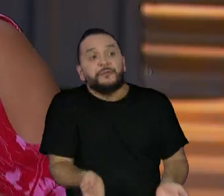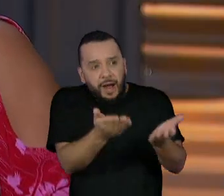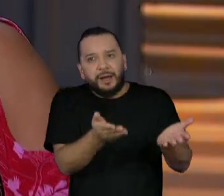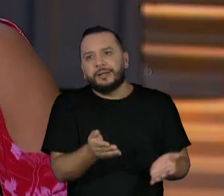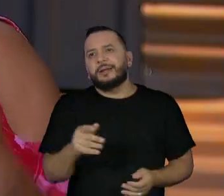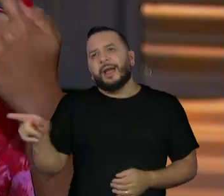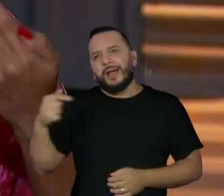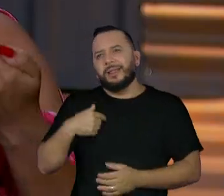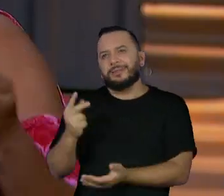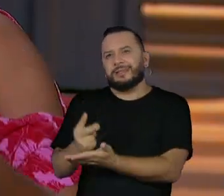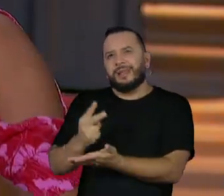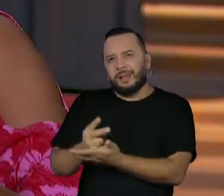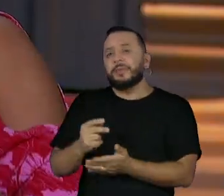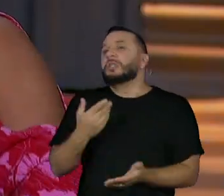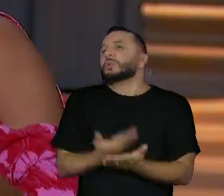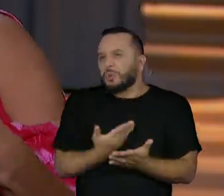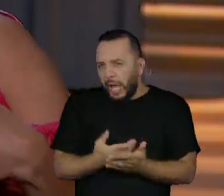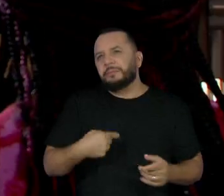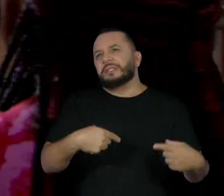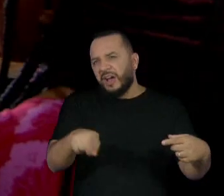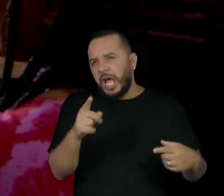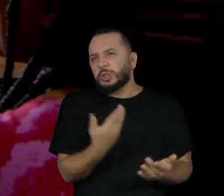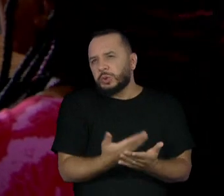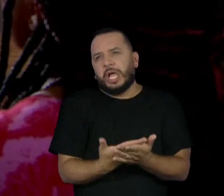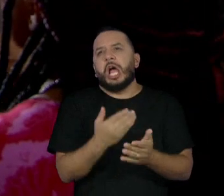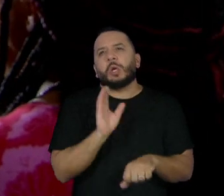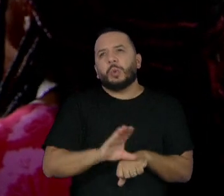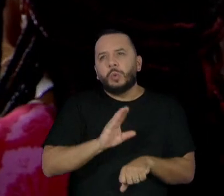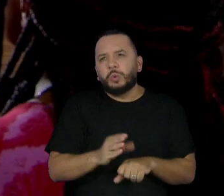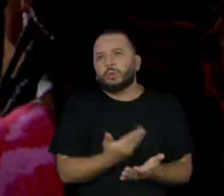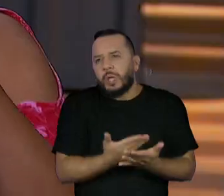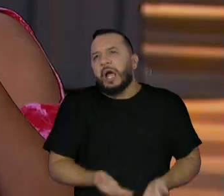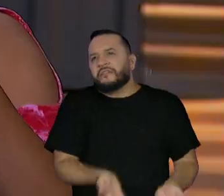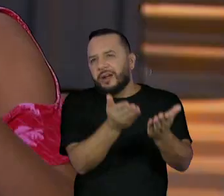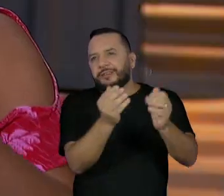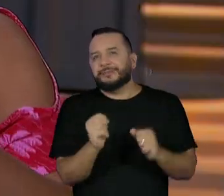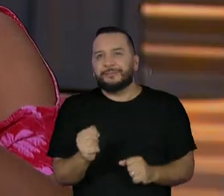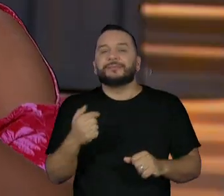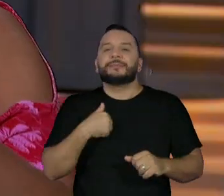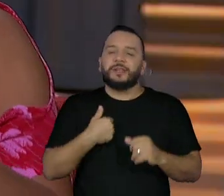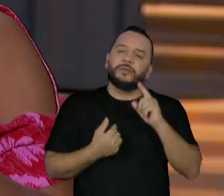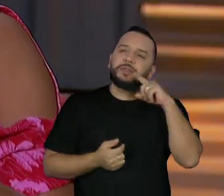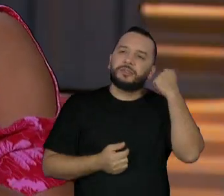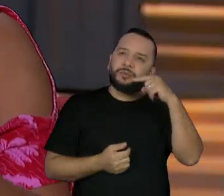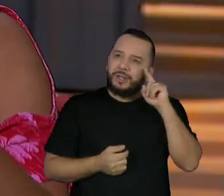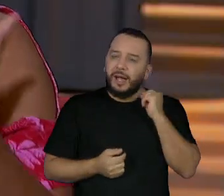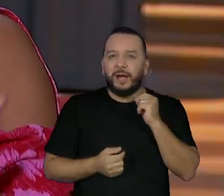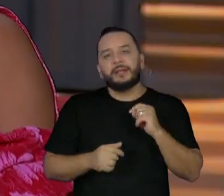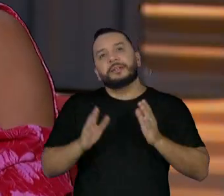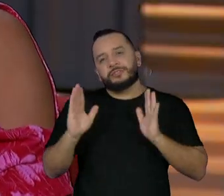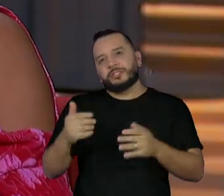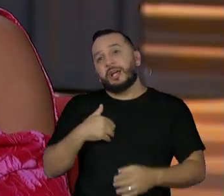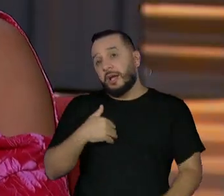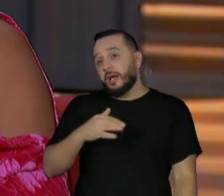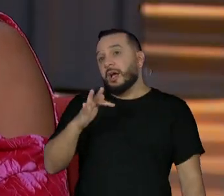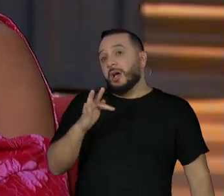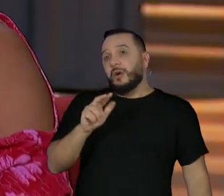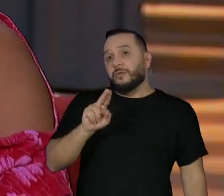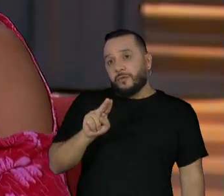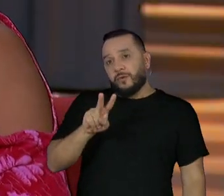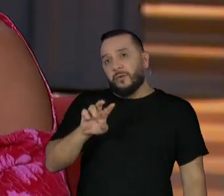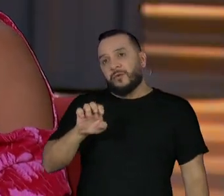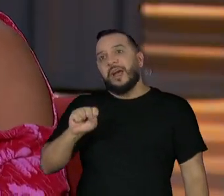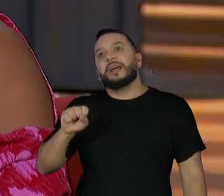como é que você vai fazer? Você vai estudar? Precisa estudar. Vamos fazer um cursinho, não sei o quê. E aí estudo, vestibular. A FUVEST não tinha cotas na